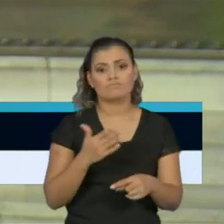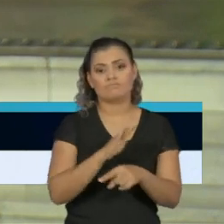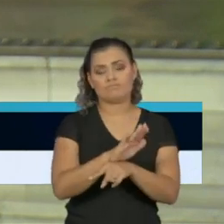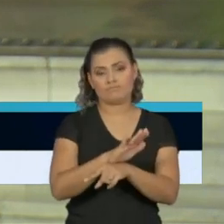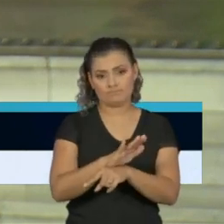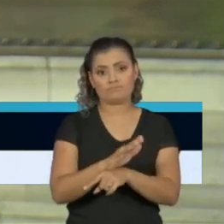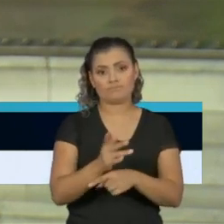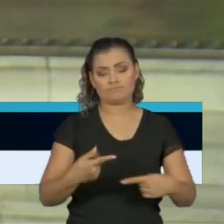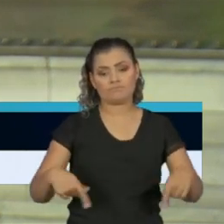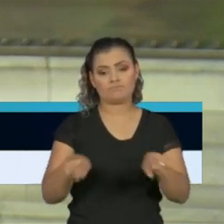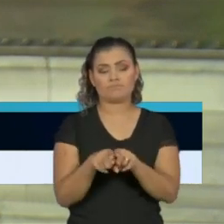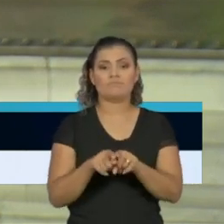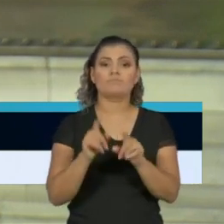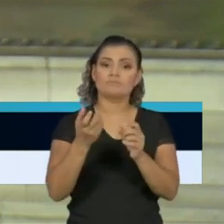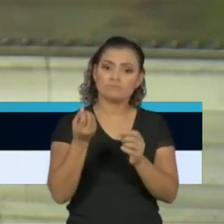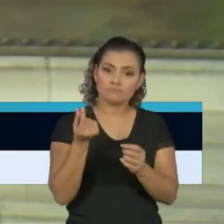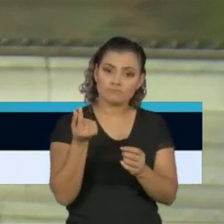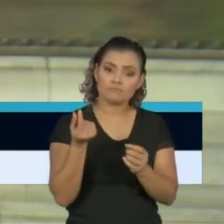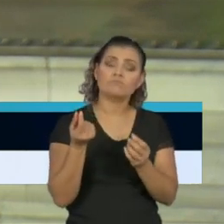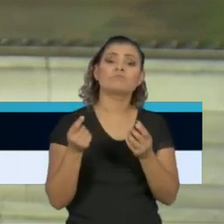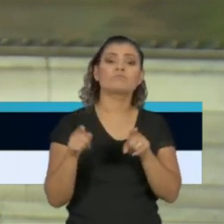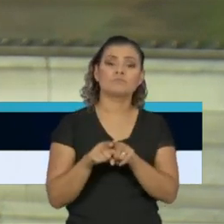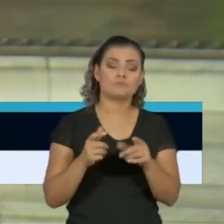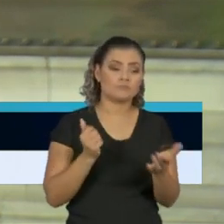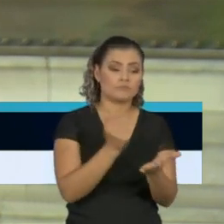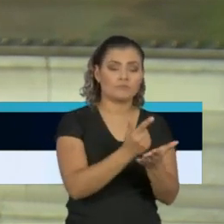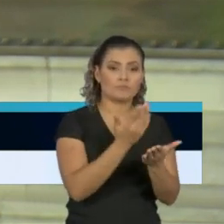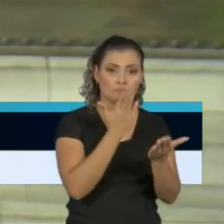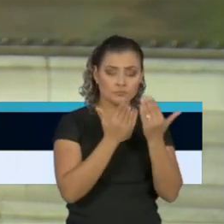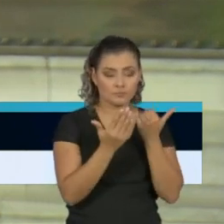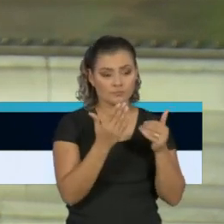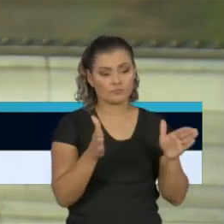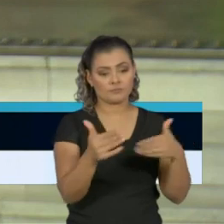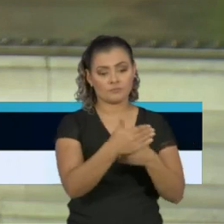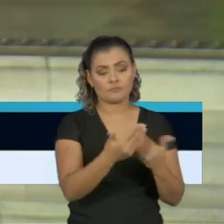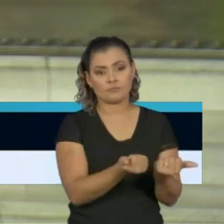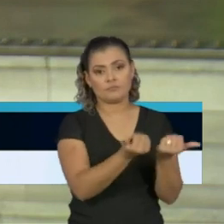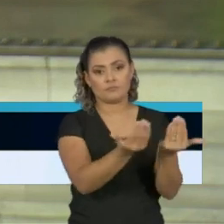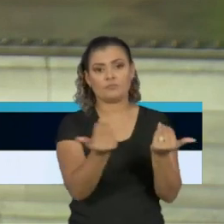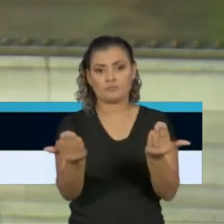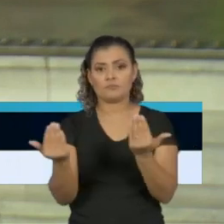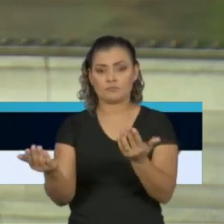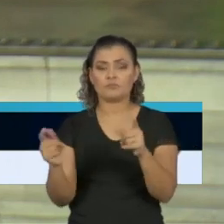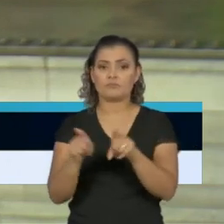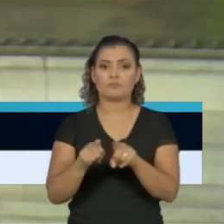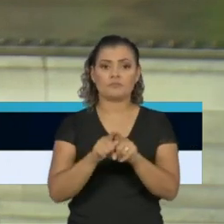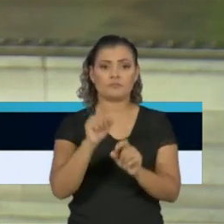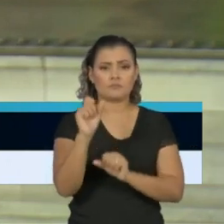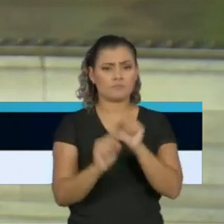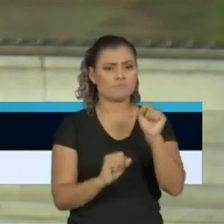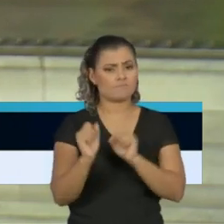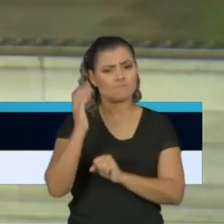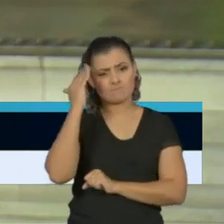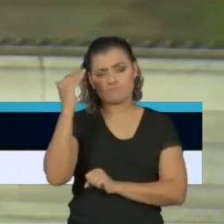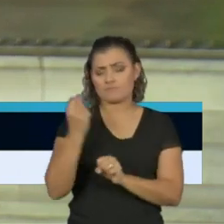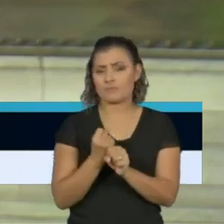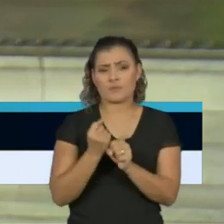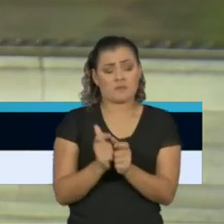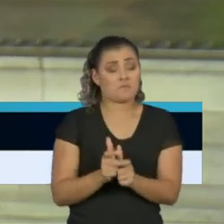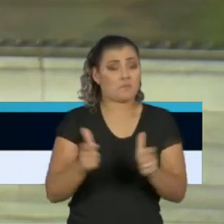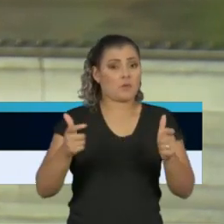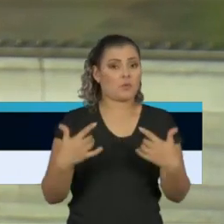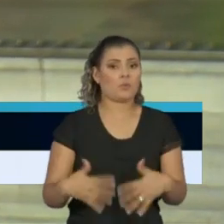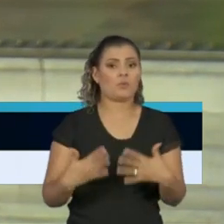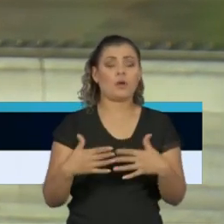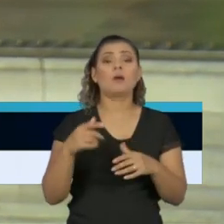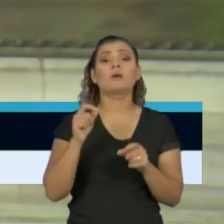através dessas doações. Todo o controle está sendo feito pela Pricewaterhouse, uma das maiores empresas